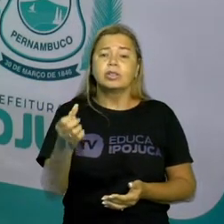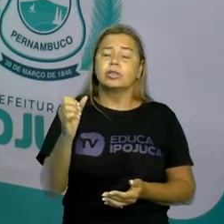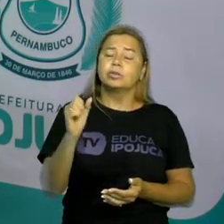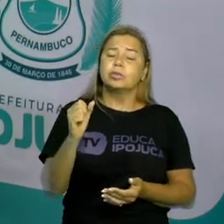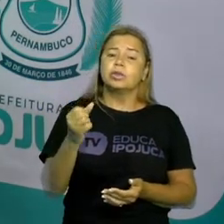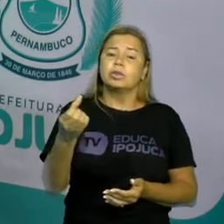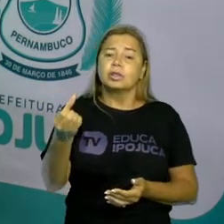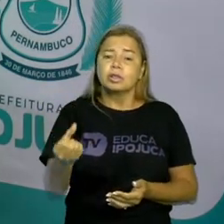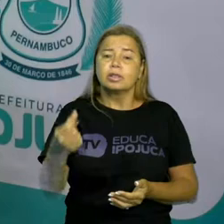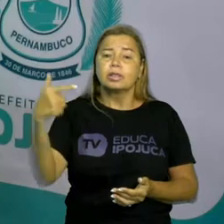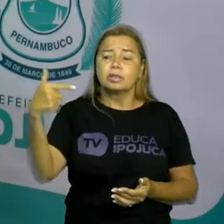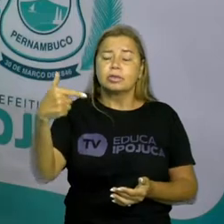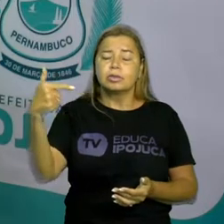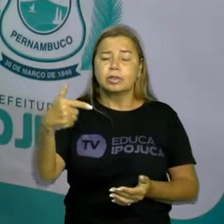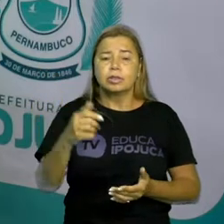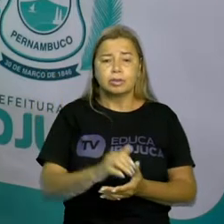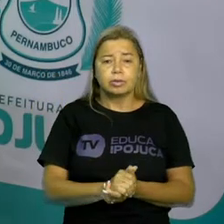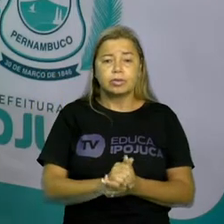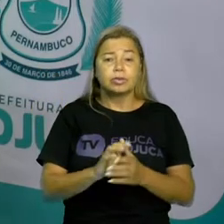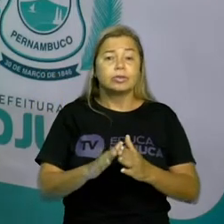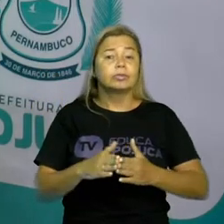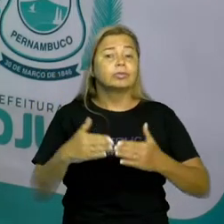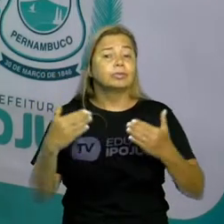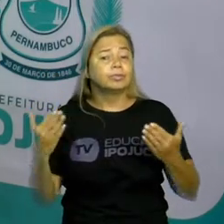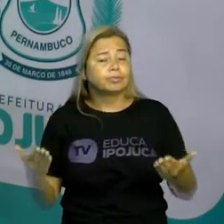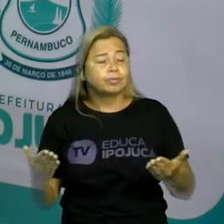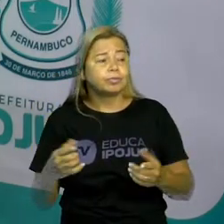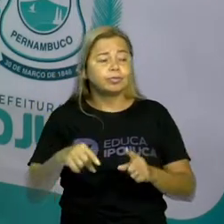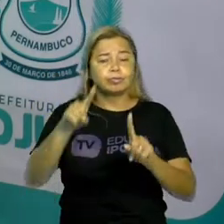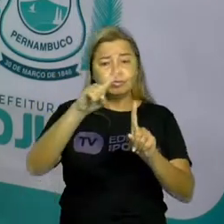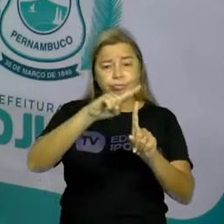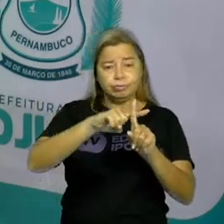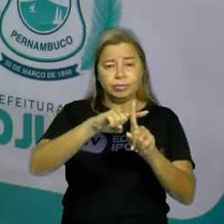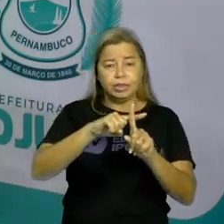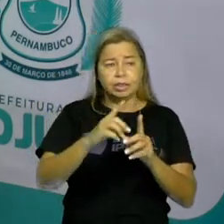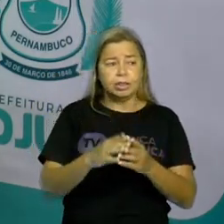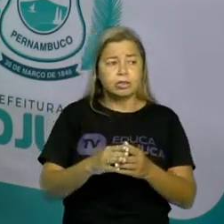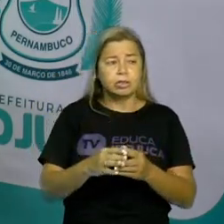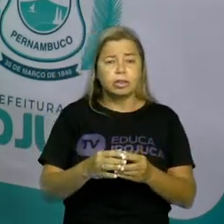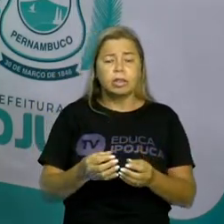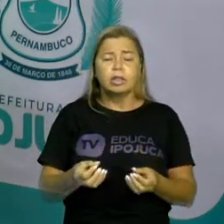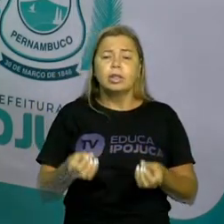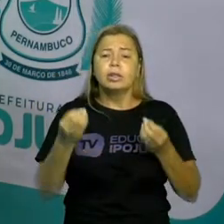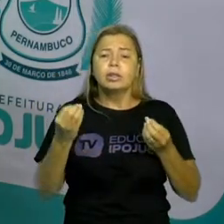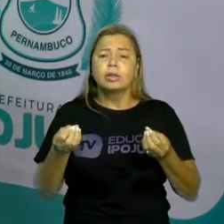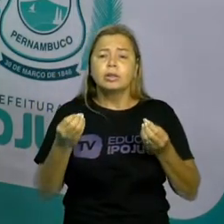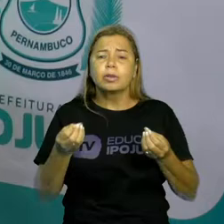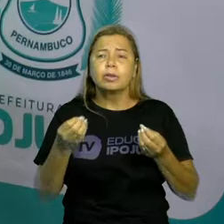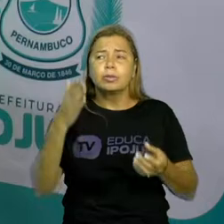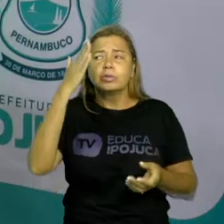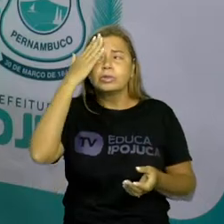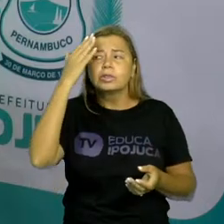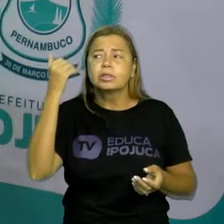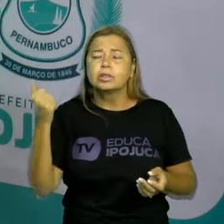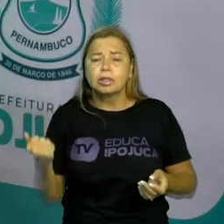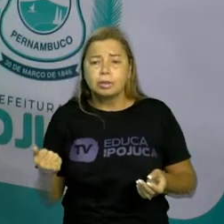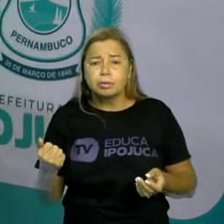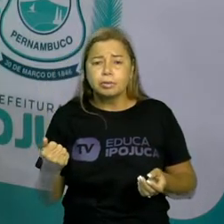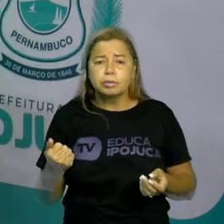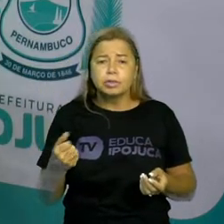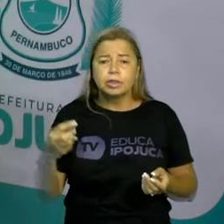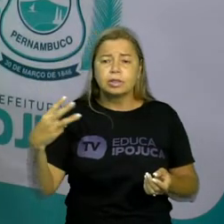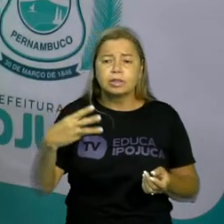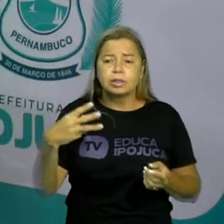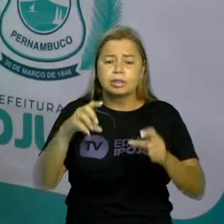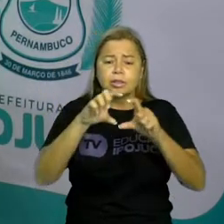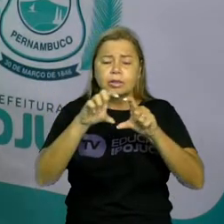6.722. Então, eu já sei que a soma desses dois dá isso aqui. Como é que eu vou descobrir a outra parcela? Eu vou fazer o seguinte, eu